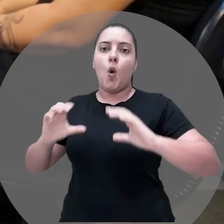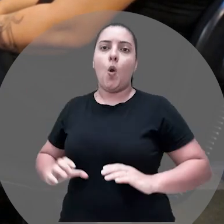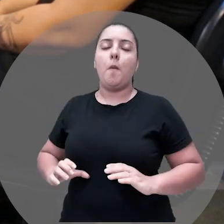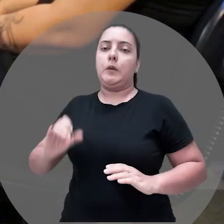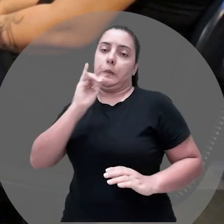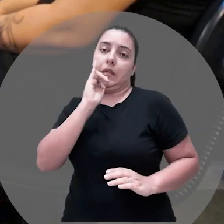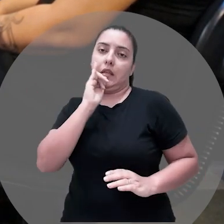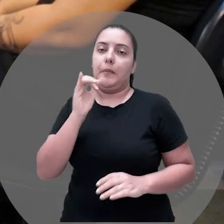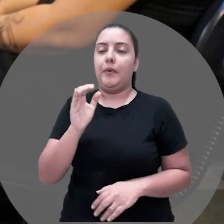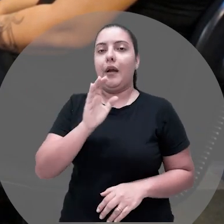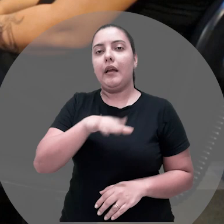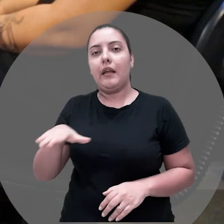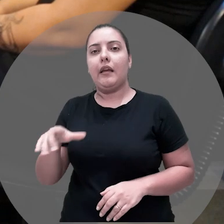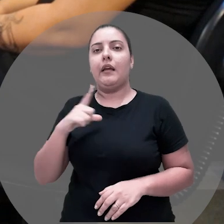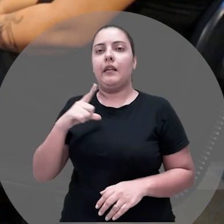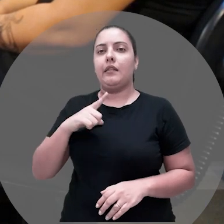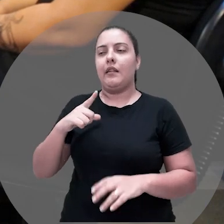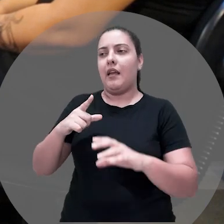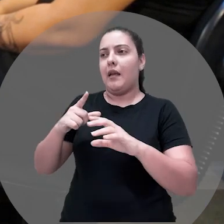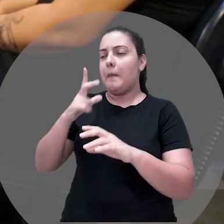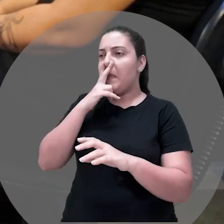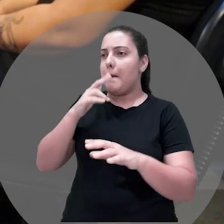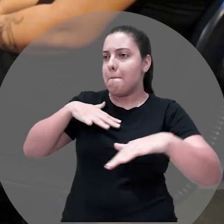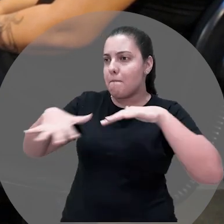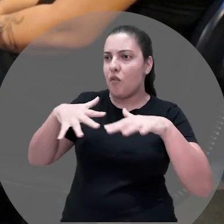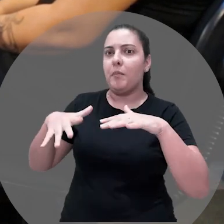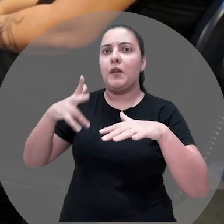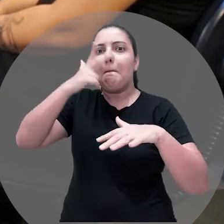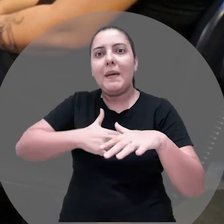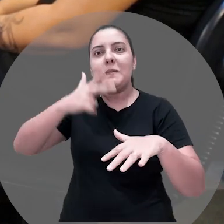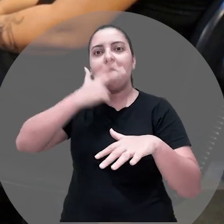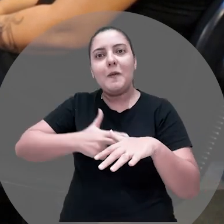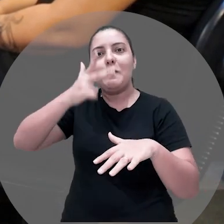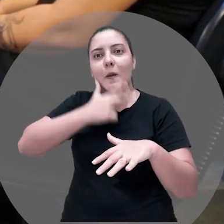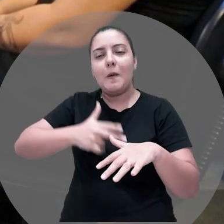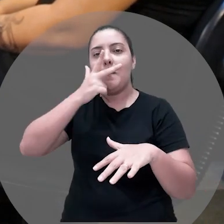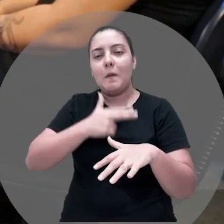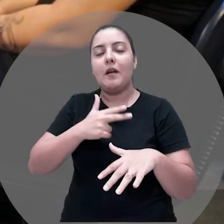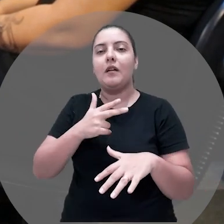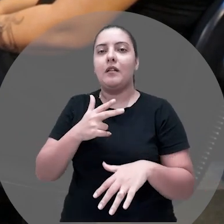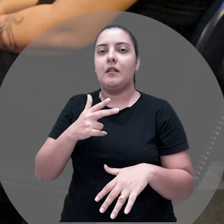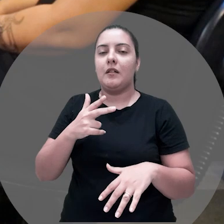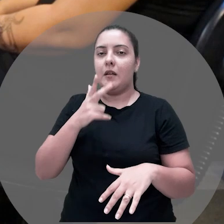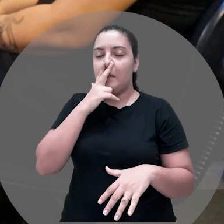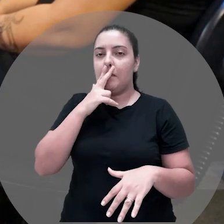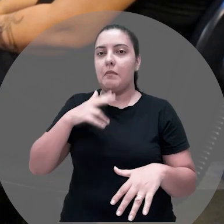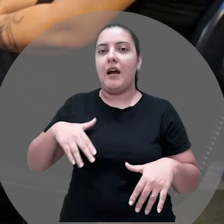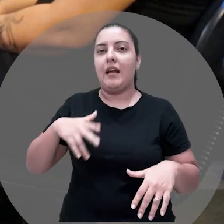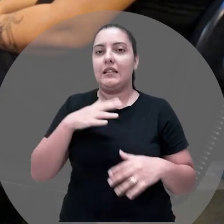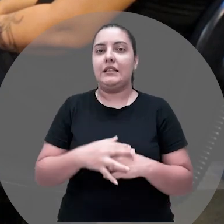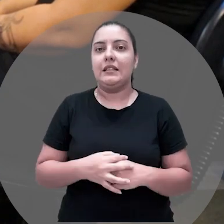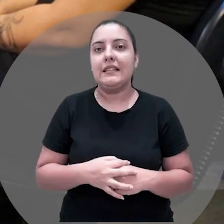do comportamental por exemplo que a criança que tem estereótipos né que são os movimentos repetitivos muito conhecido aquele